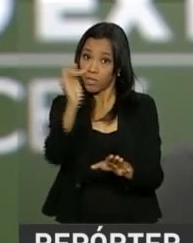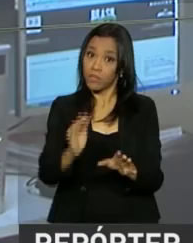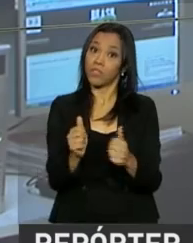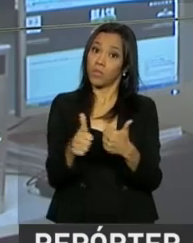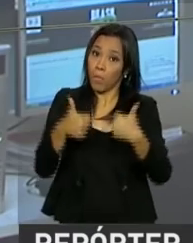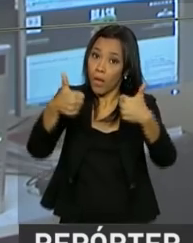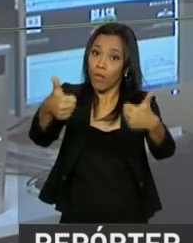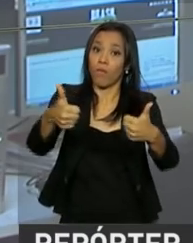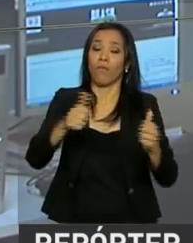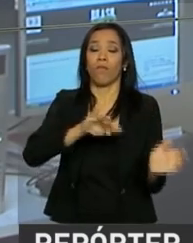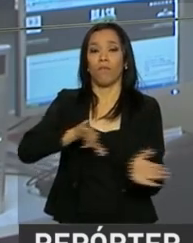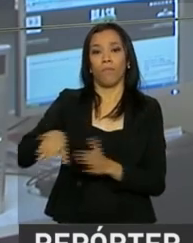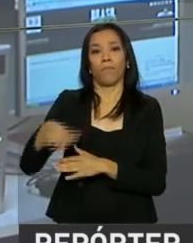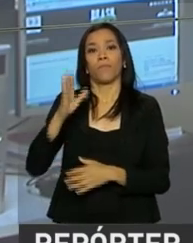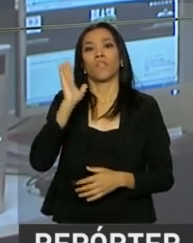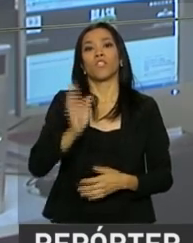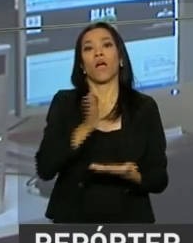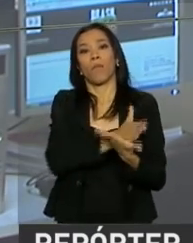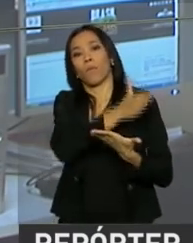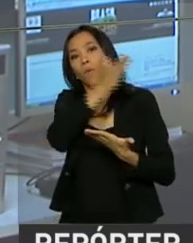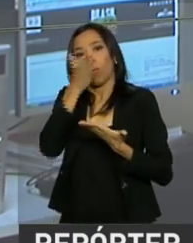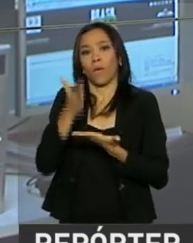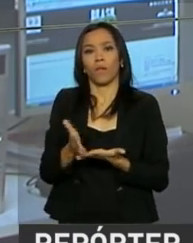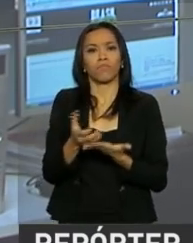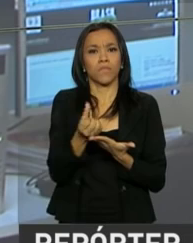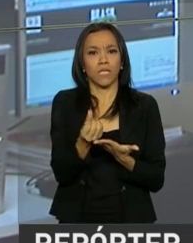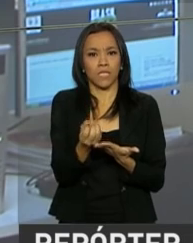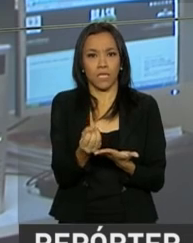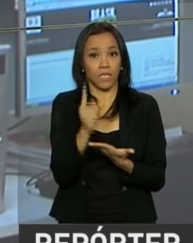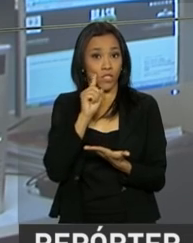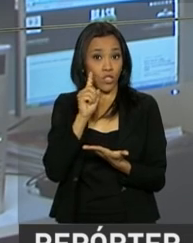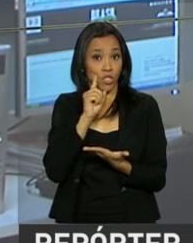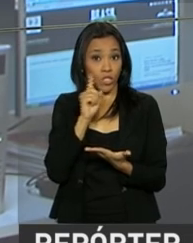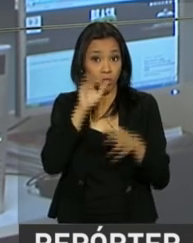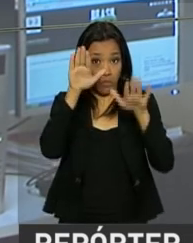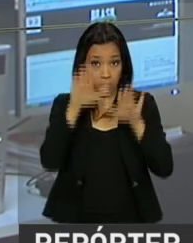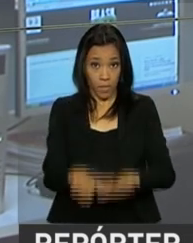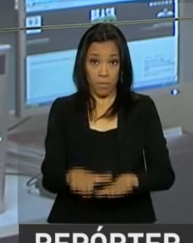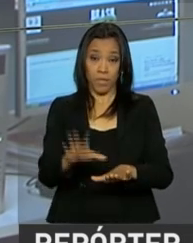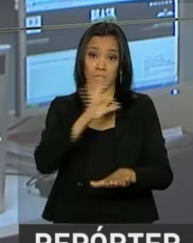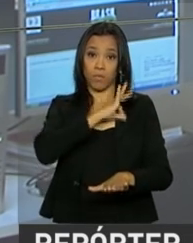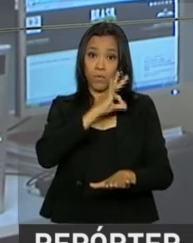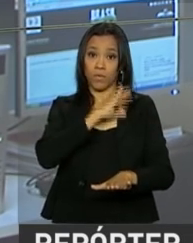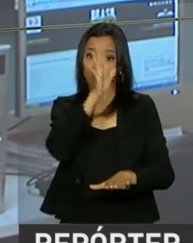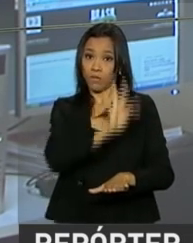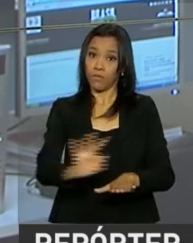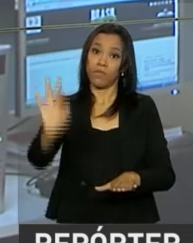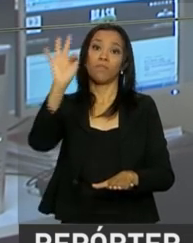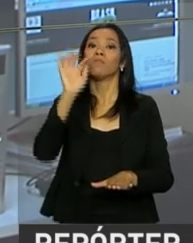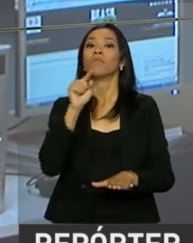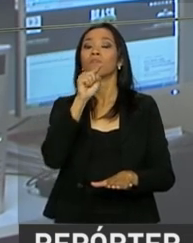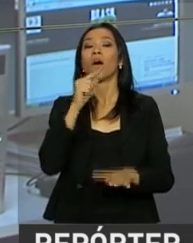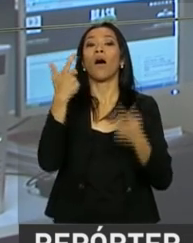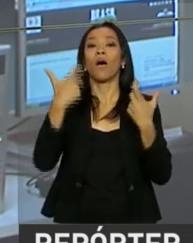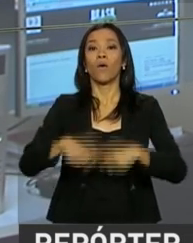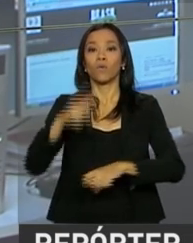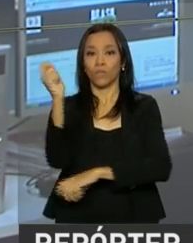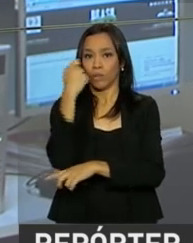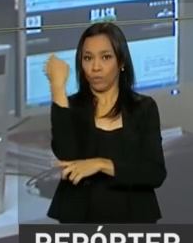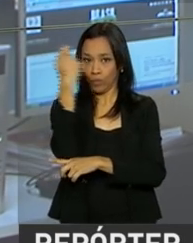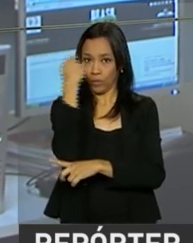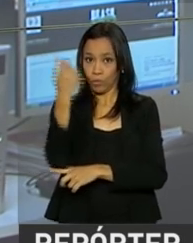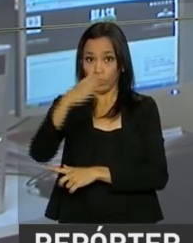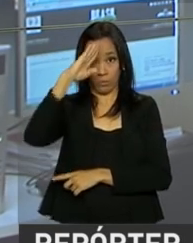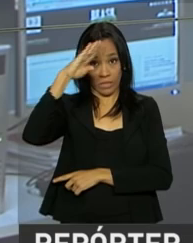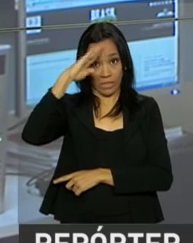econômica. Foi prorrogada por mais 60 dias a permanência da Força Nacional de Segurança no Rio Grande do Sul. Os militares vão